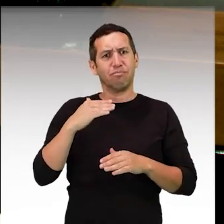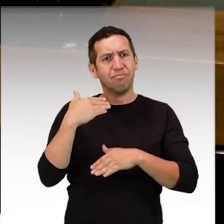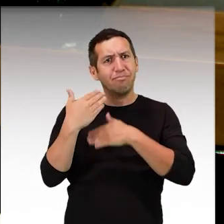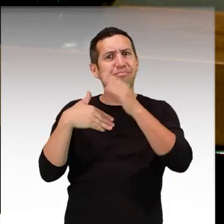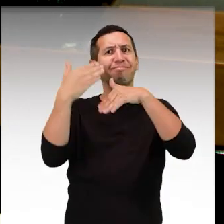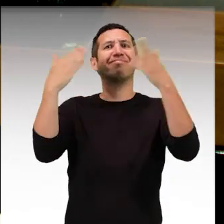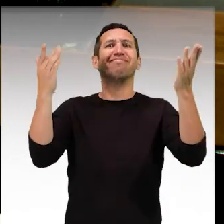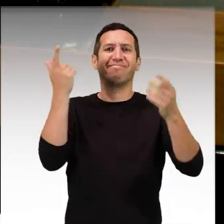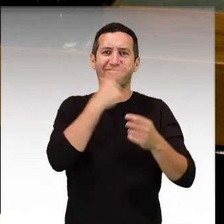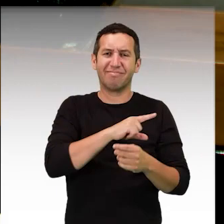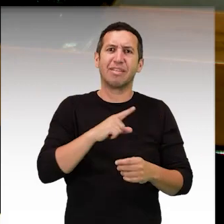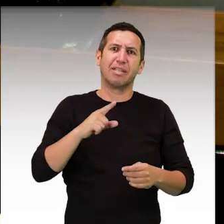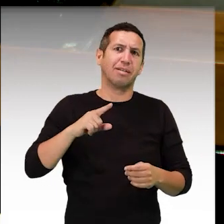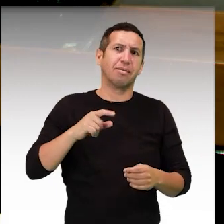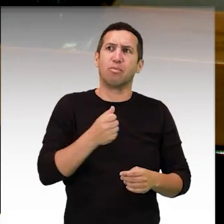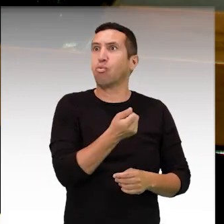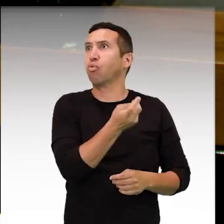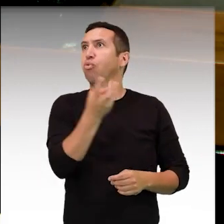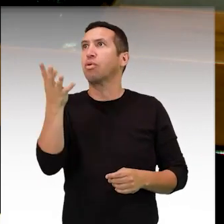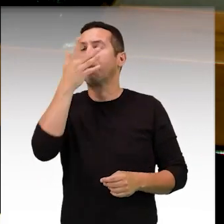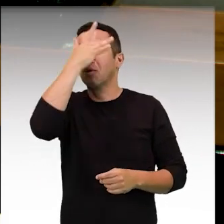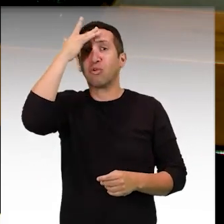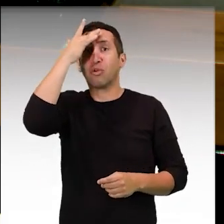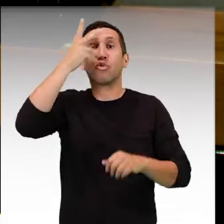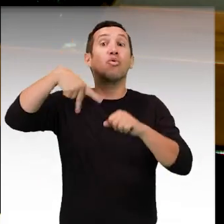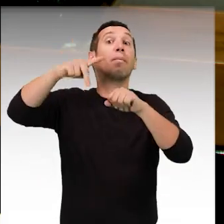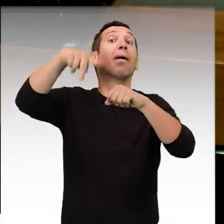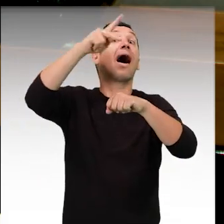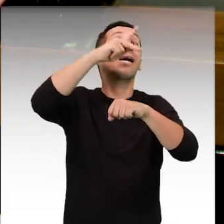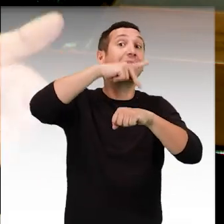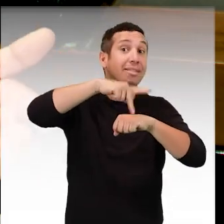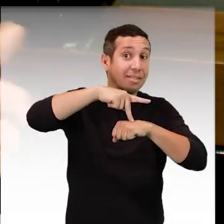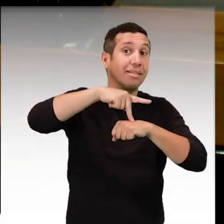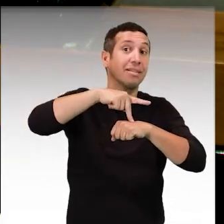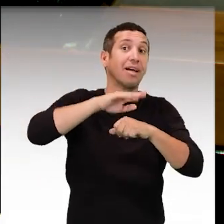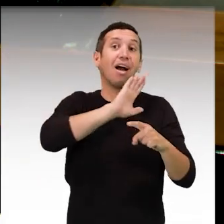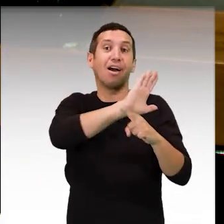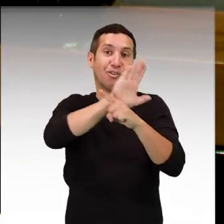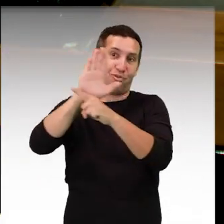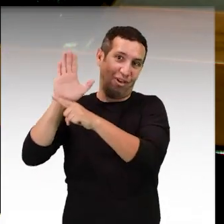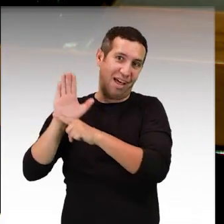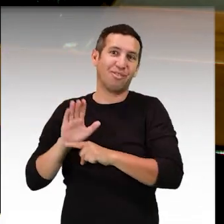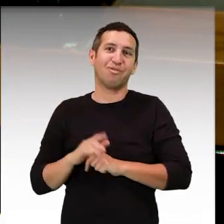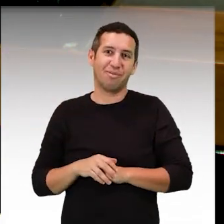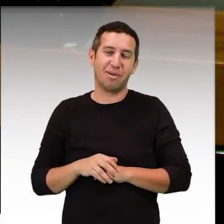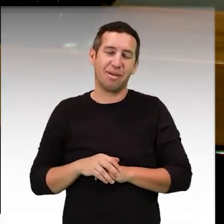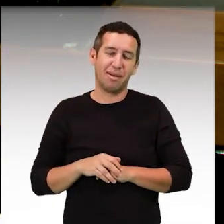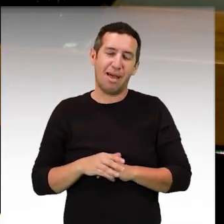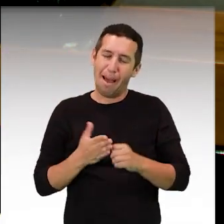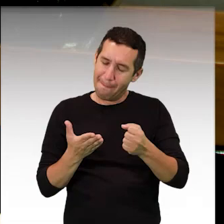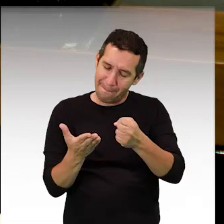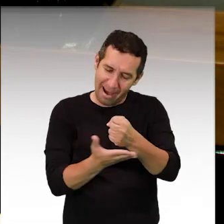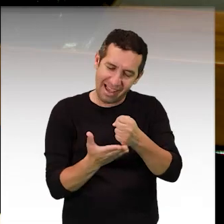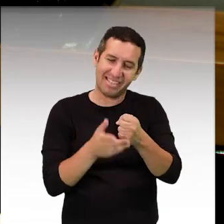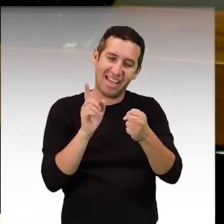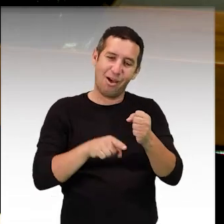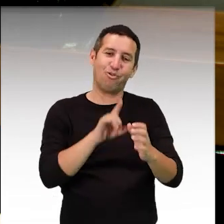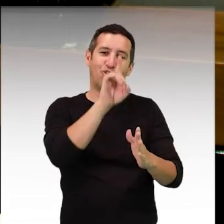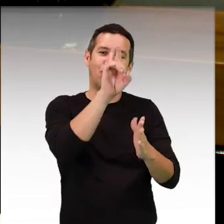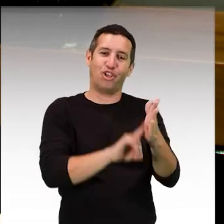muito sucesso, para ajudar centenas, eu posso dizer até milhares de pessoas no país, a